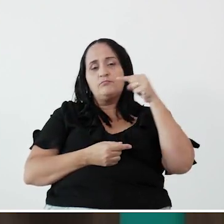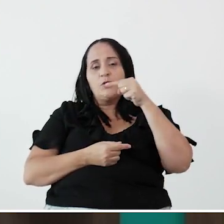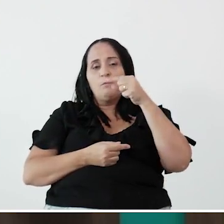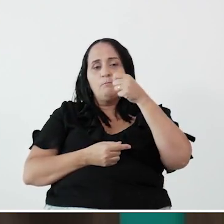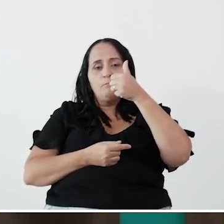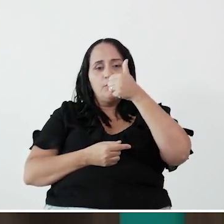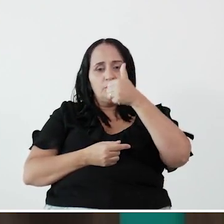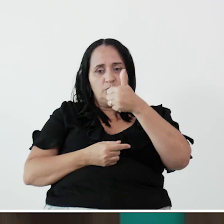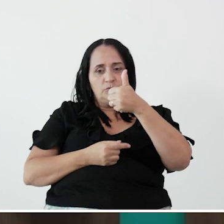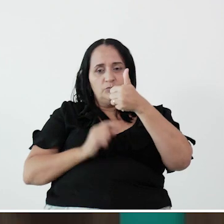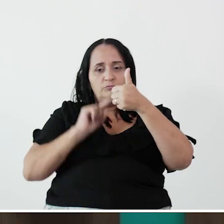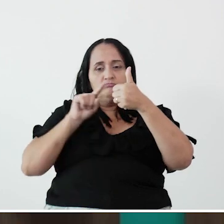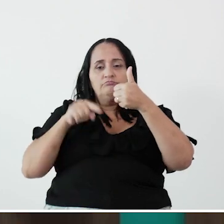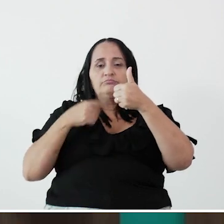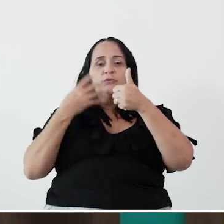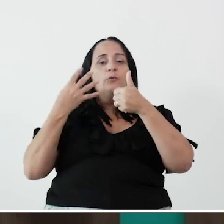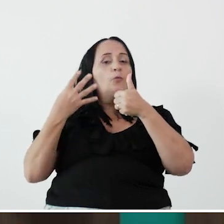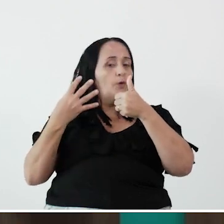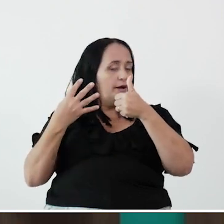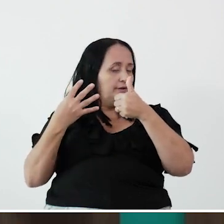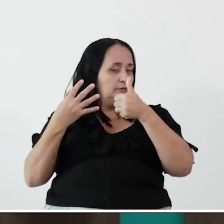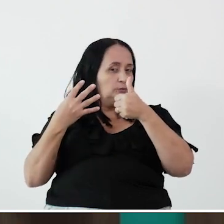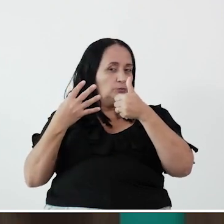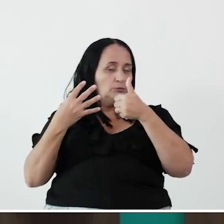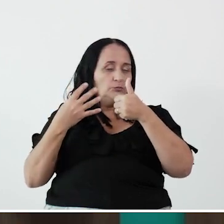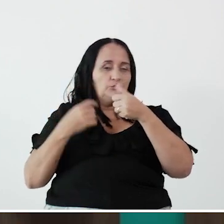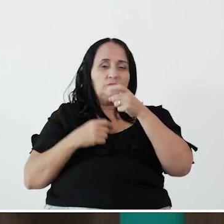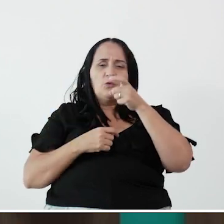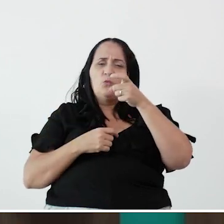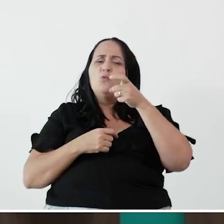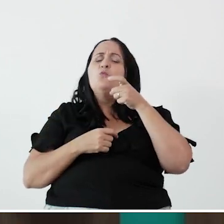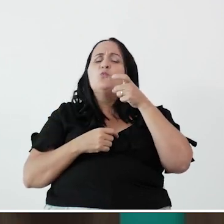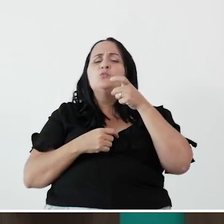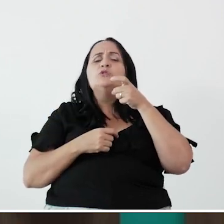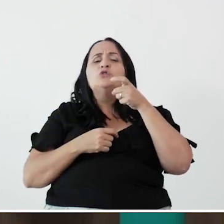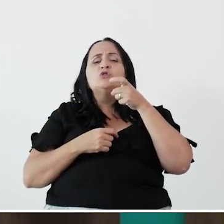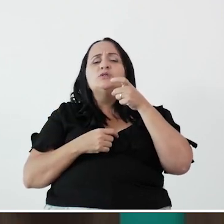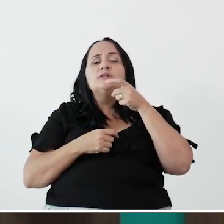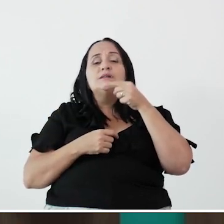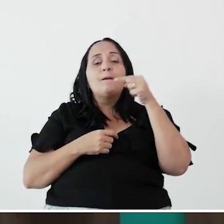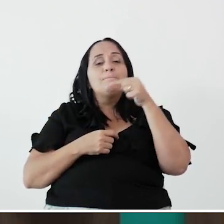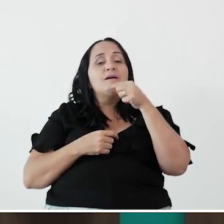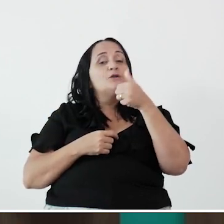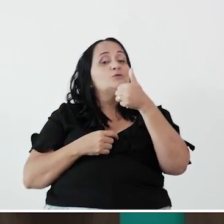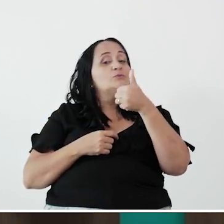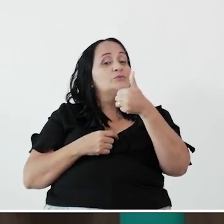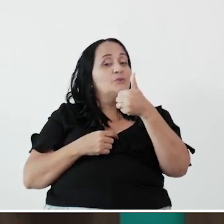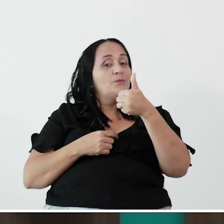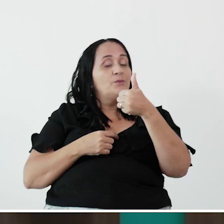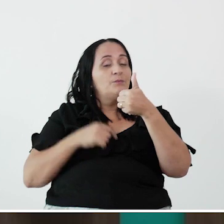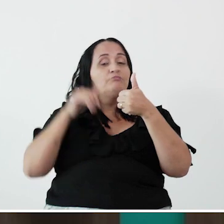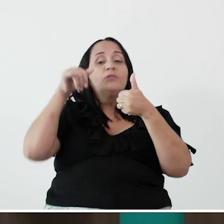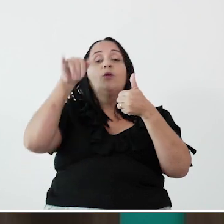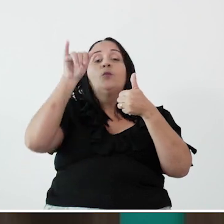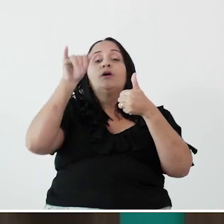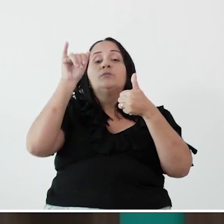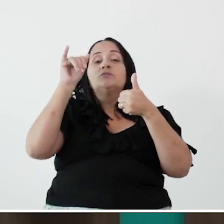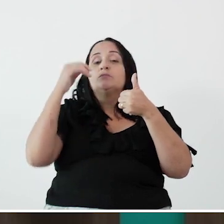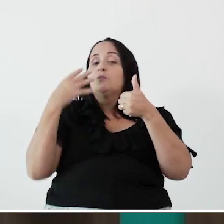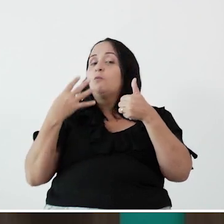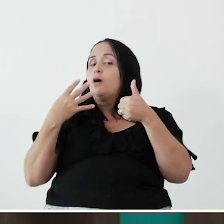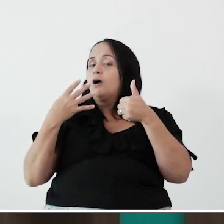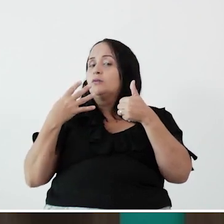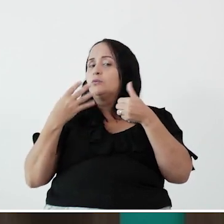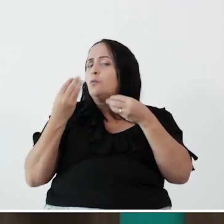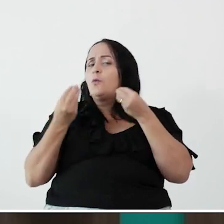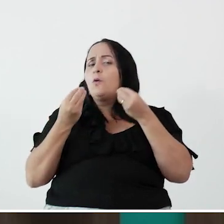-1 e 4. Observe que o x desse ponto é -1 e o y é